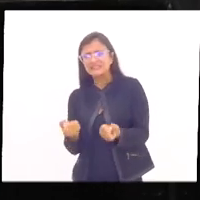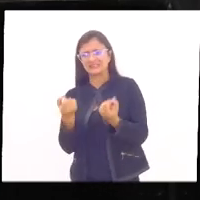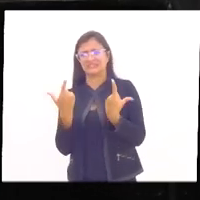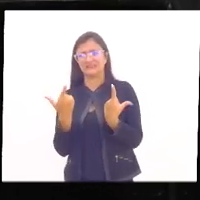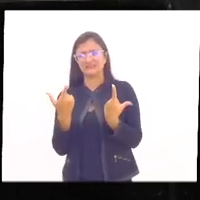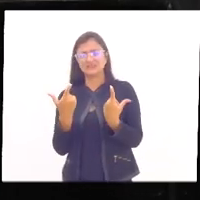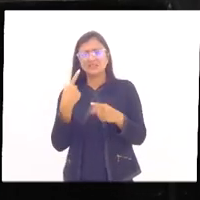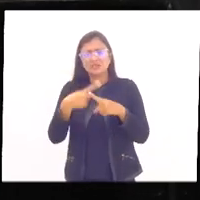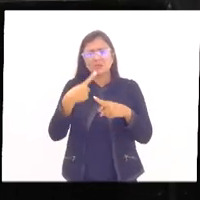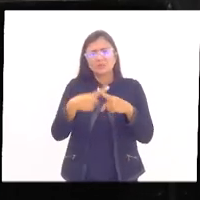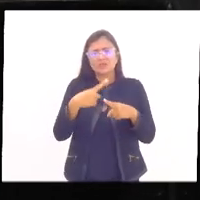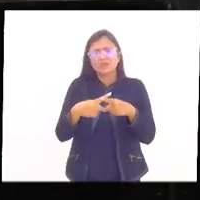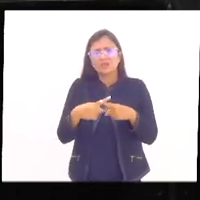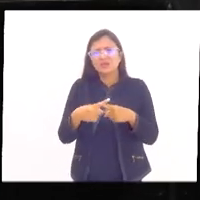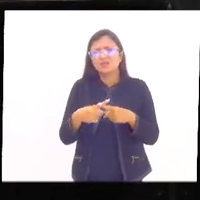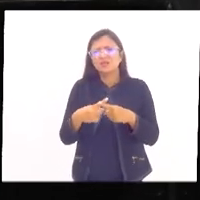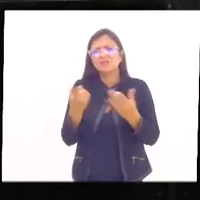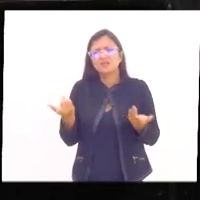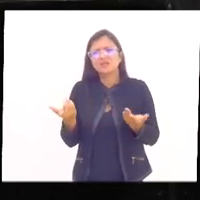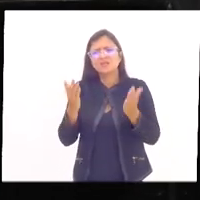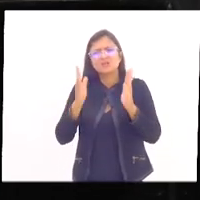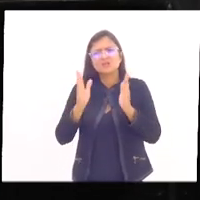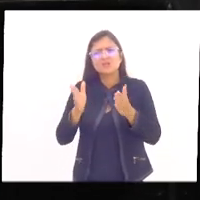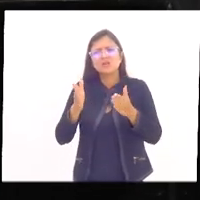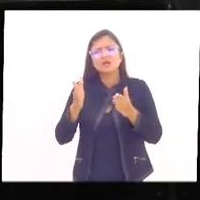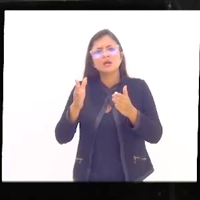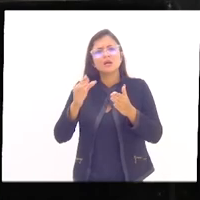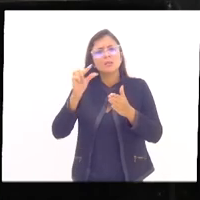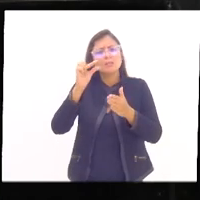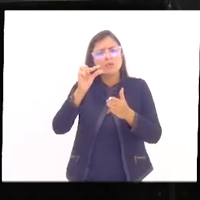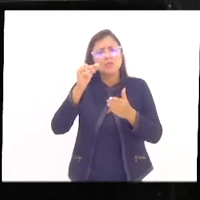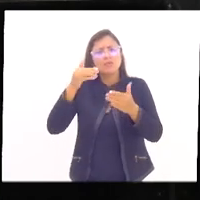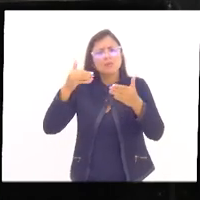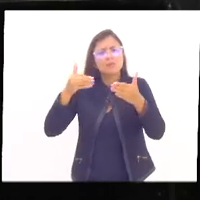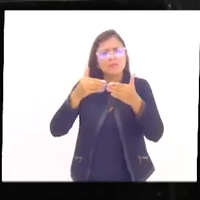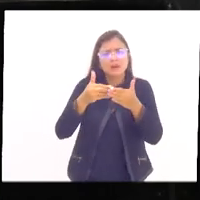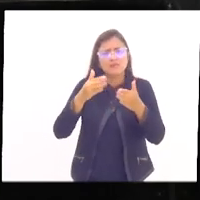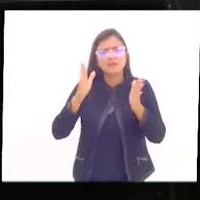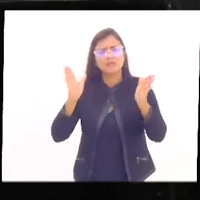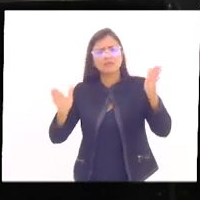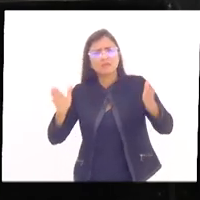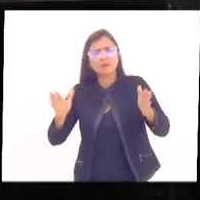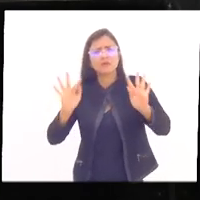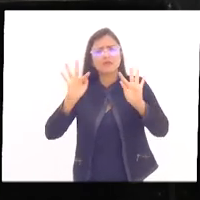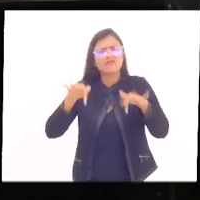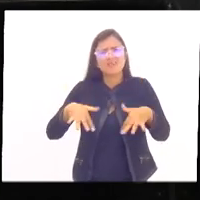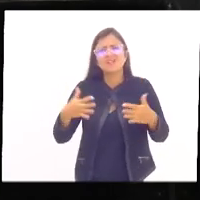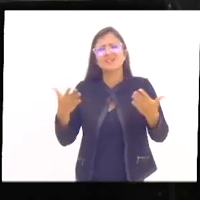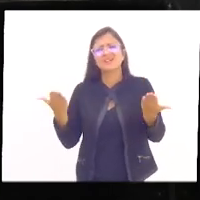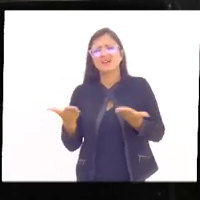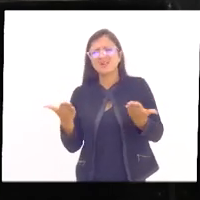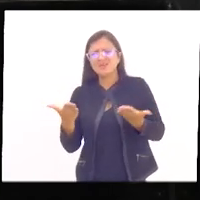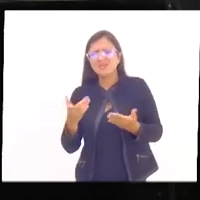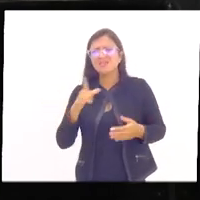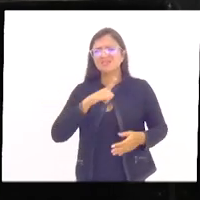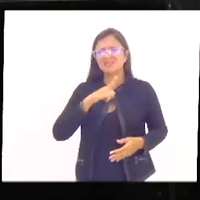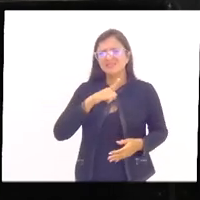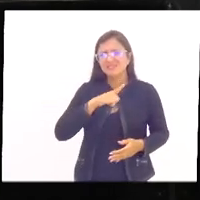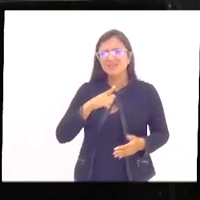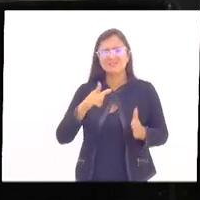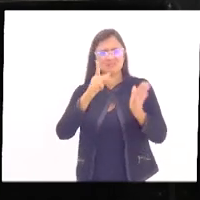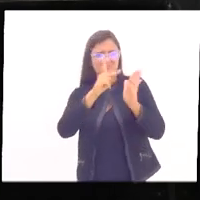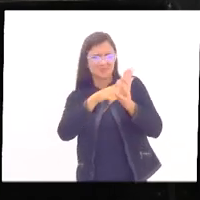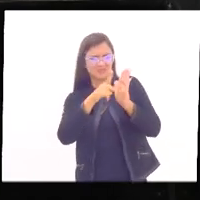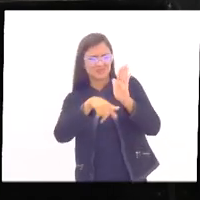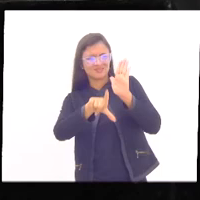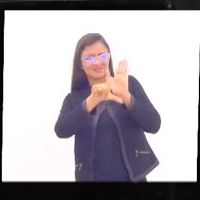já contando o tempo para o término da nossa legislatura, nós recebamos um